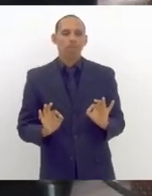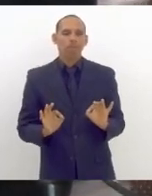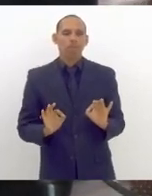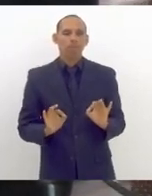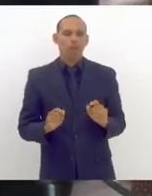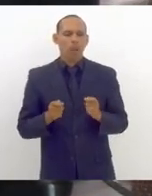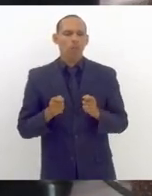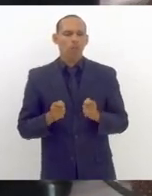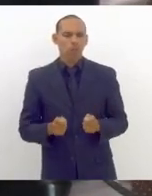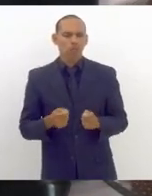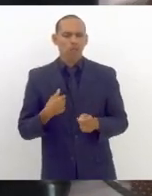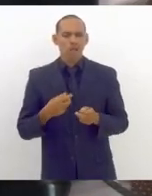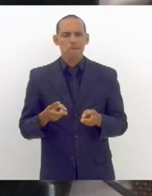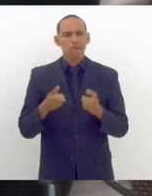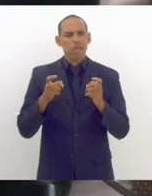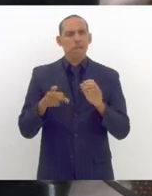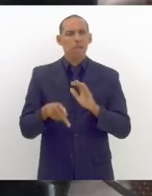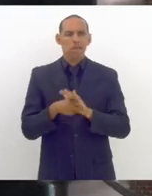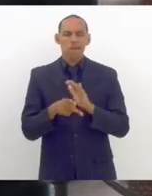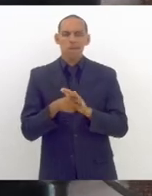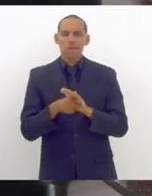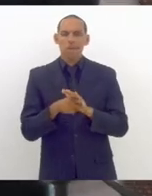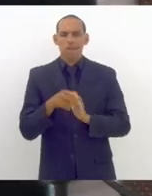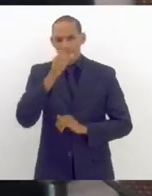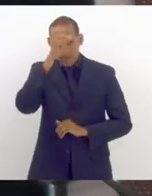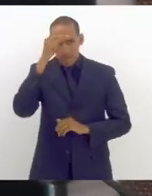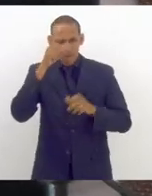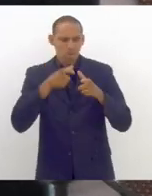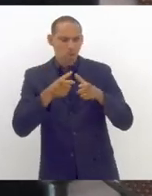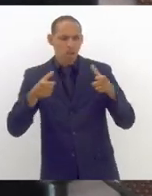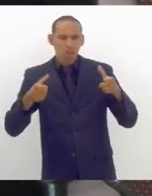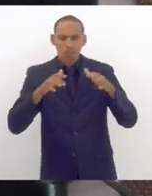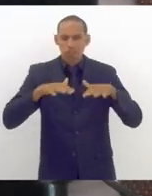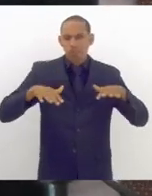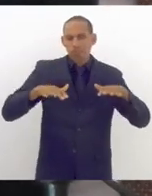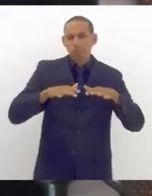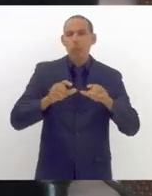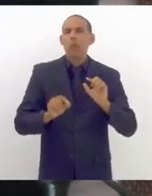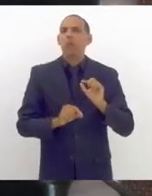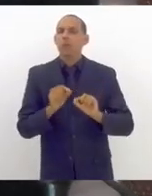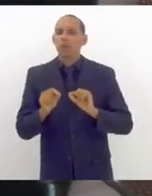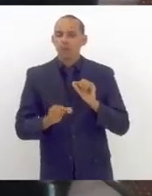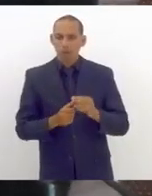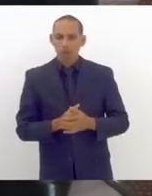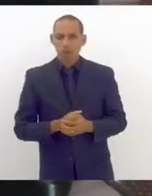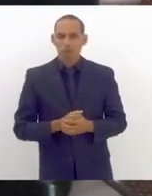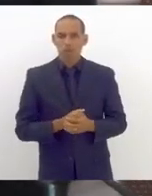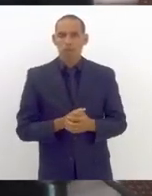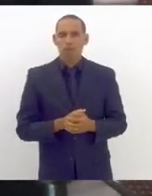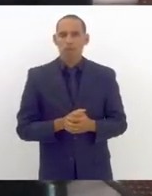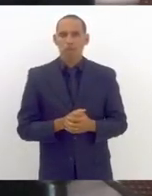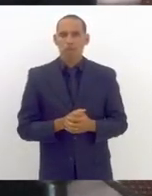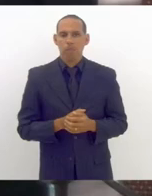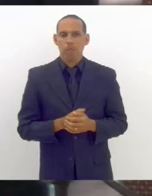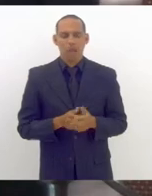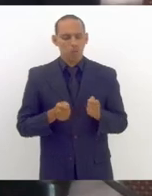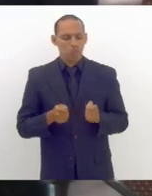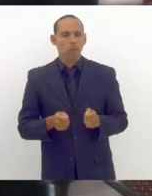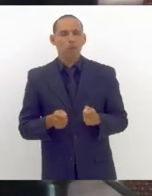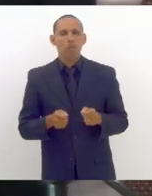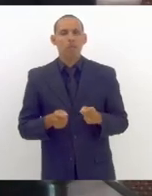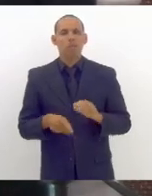posicionamento que eu percebo que é de da maioria dos prefeitos assim como foi o posicionamento